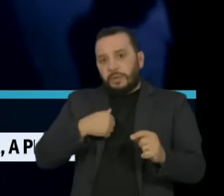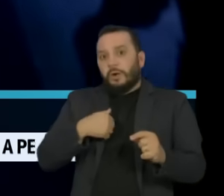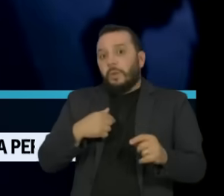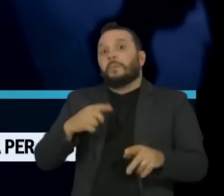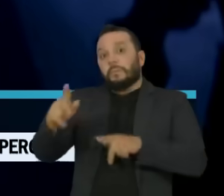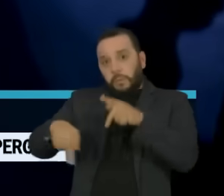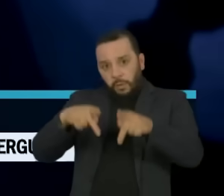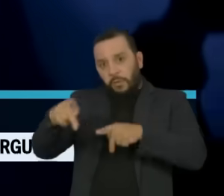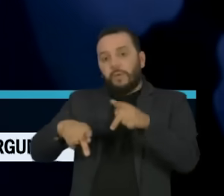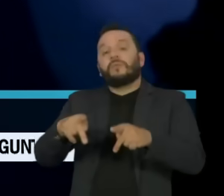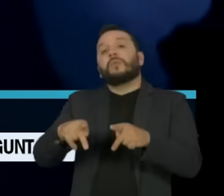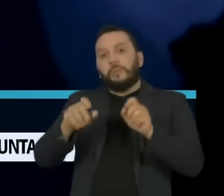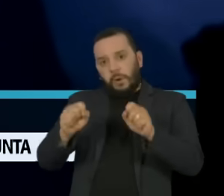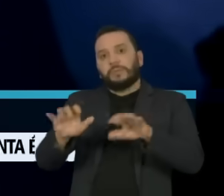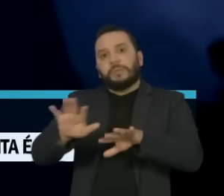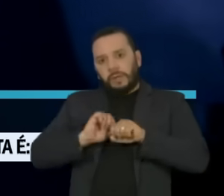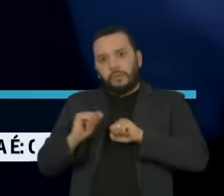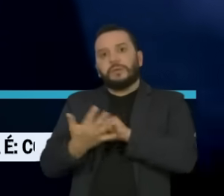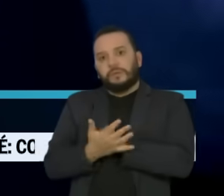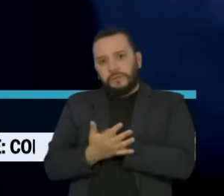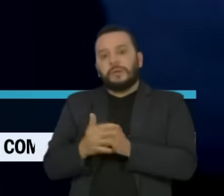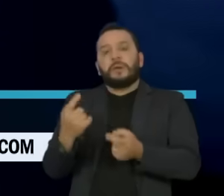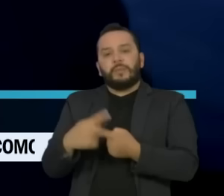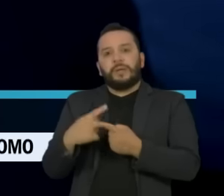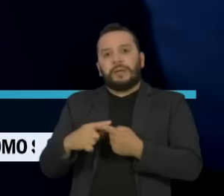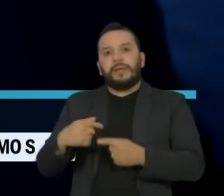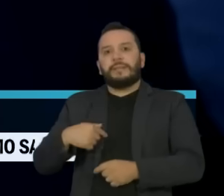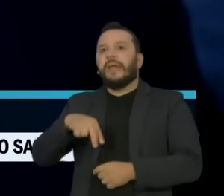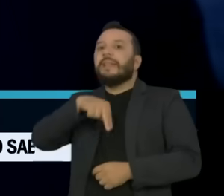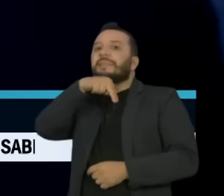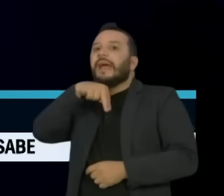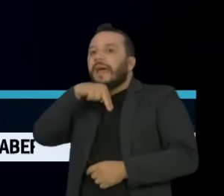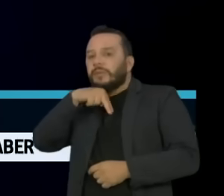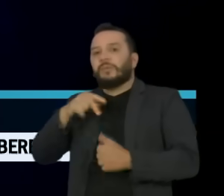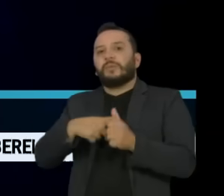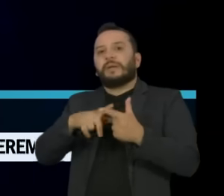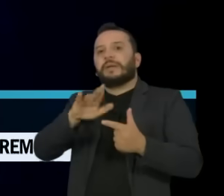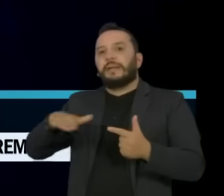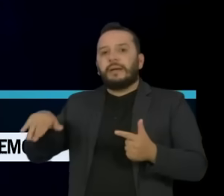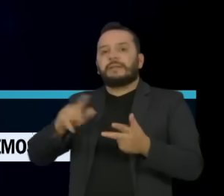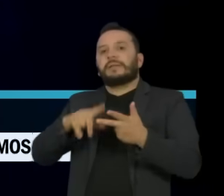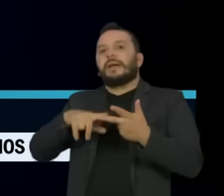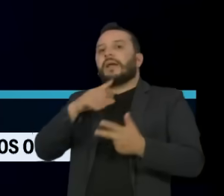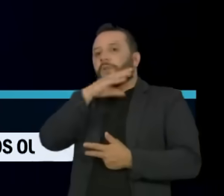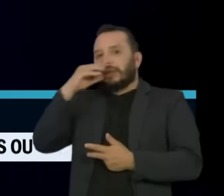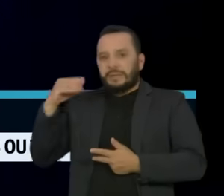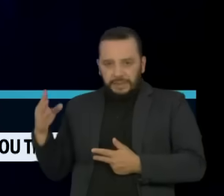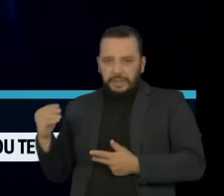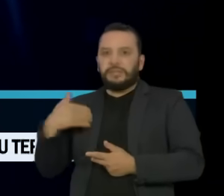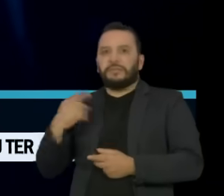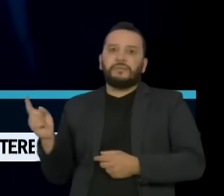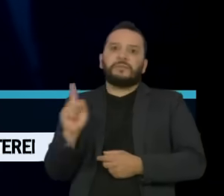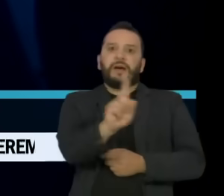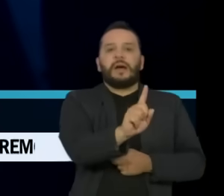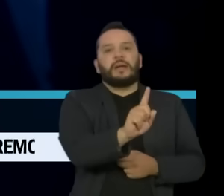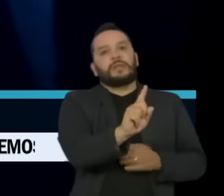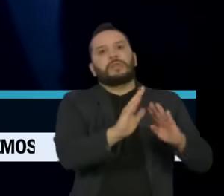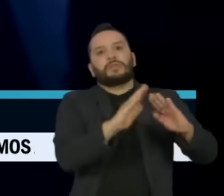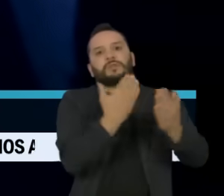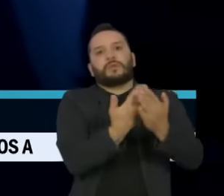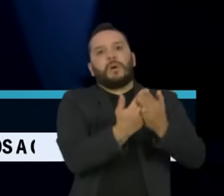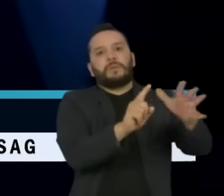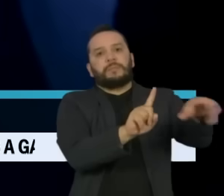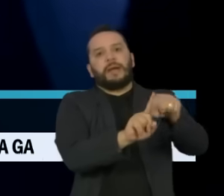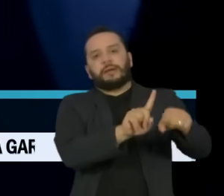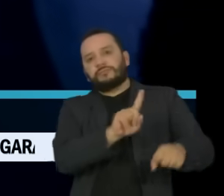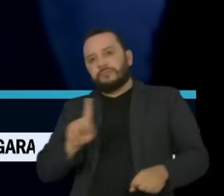de contrair a Covid-19 por morar na mesma casa em que vivem crianças e adolescentes em idade escolar. Atualmente, pelo menos